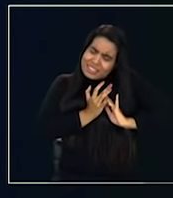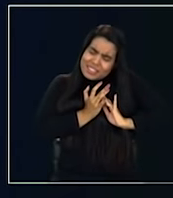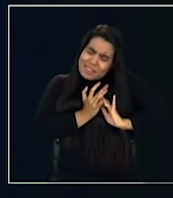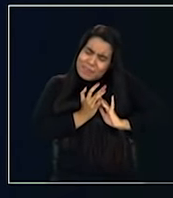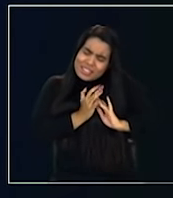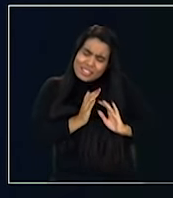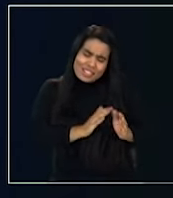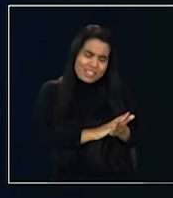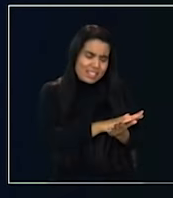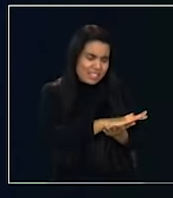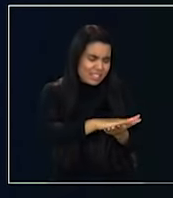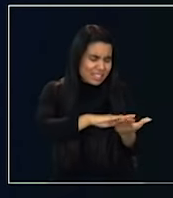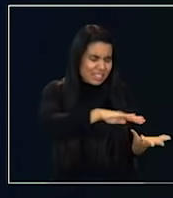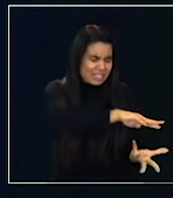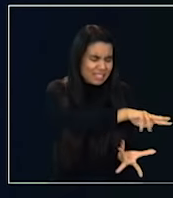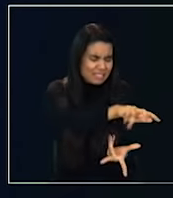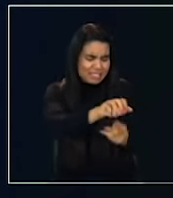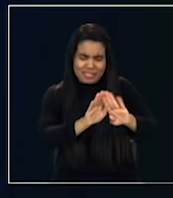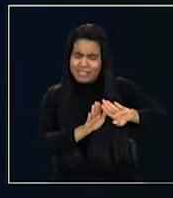Nada